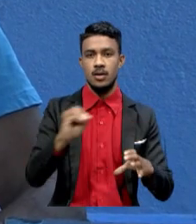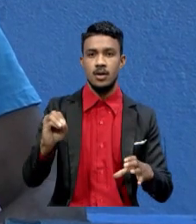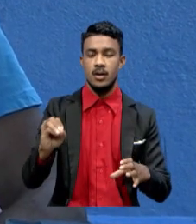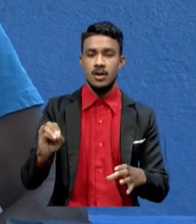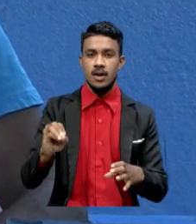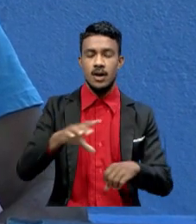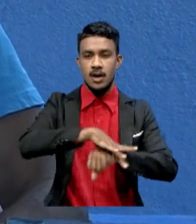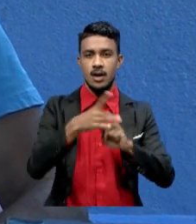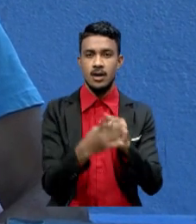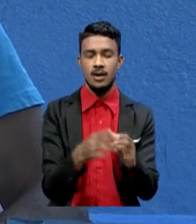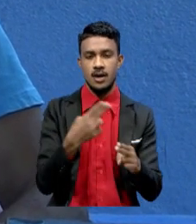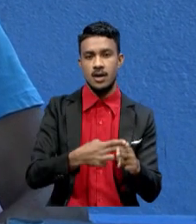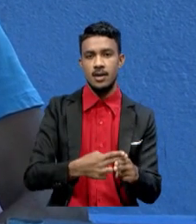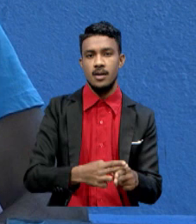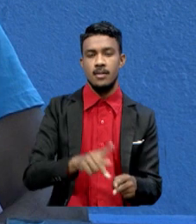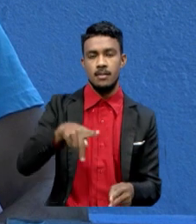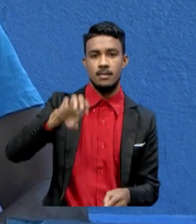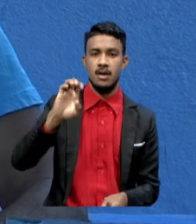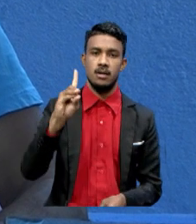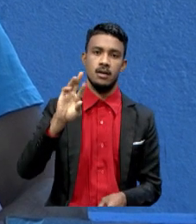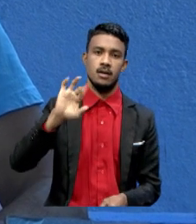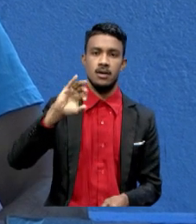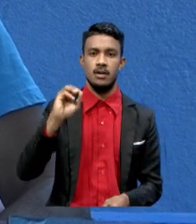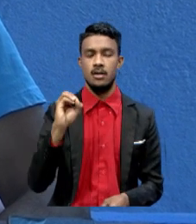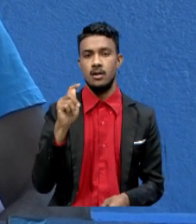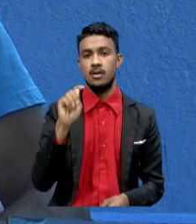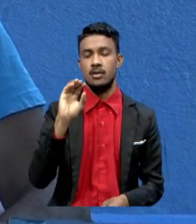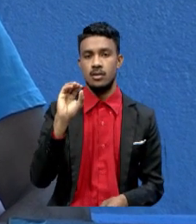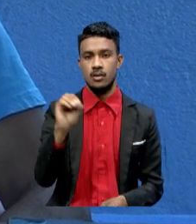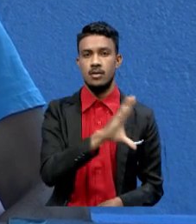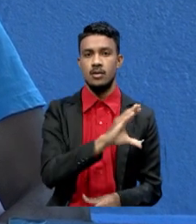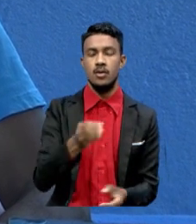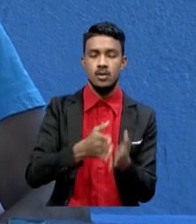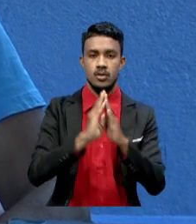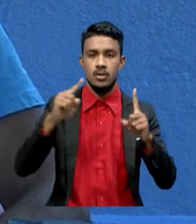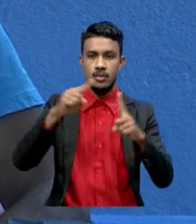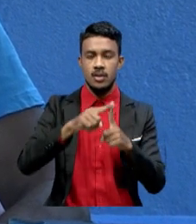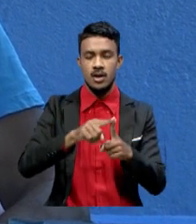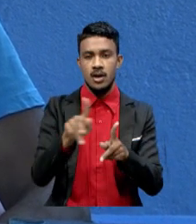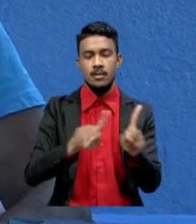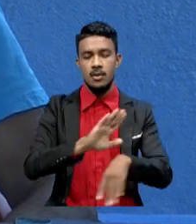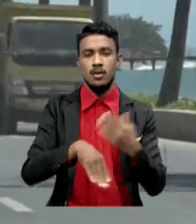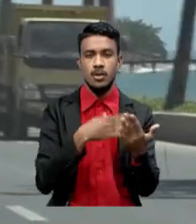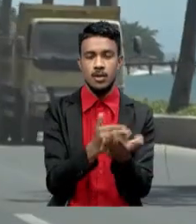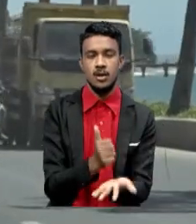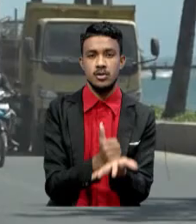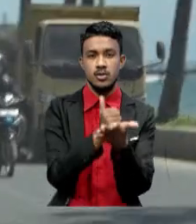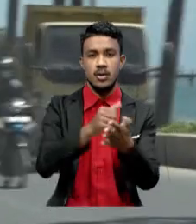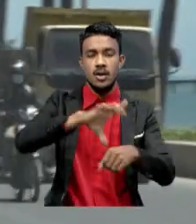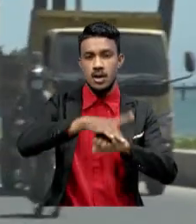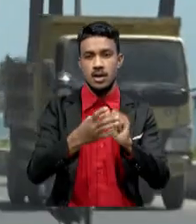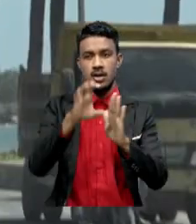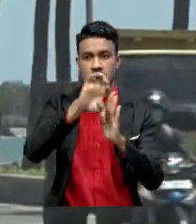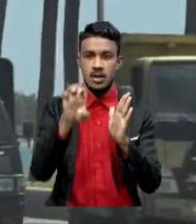Barai, Pedrito Vieira, husu empresa Sira atu kolabora ho Estado, ho diselu arrendamento Rai Estado. Enquanto Pedrito